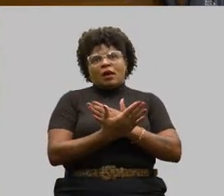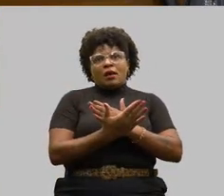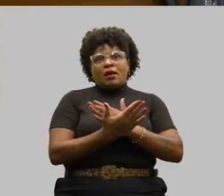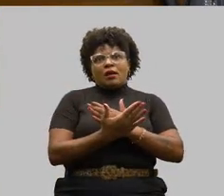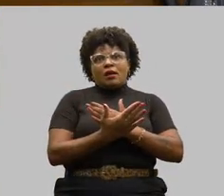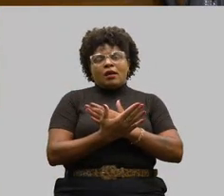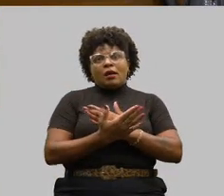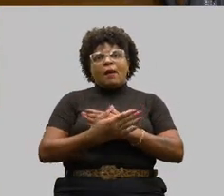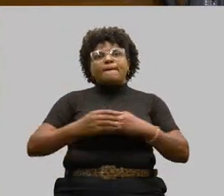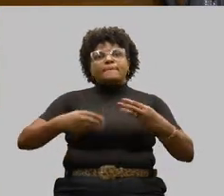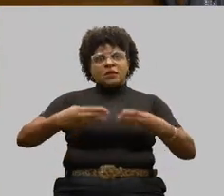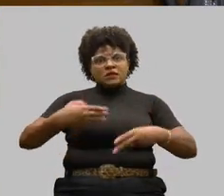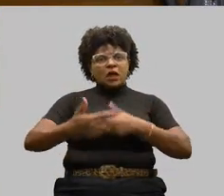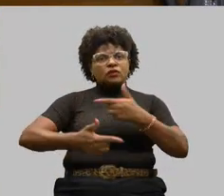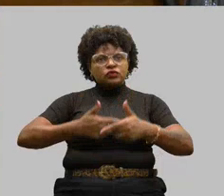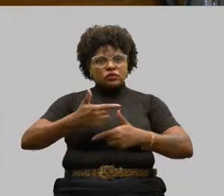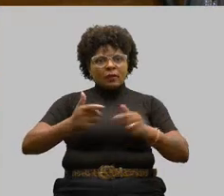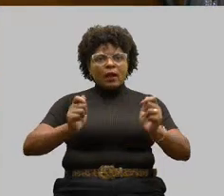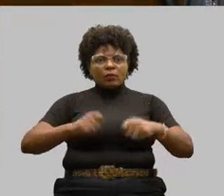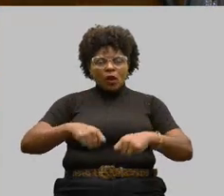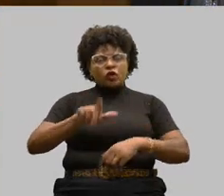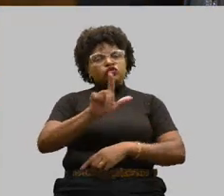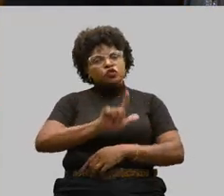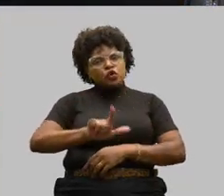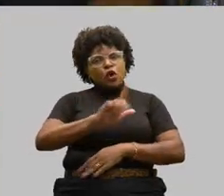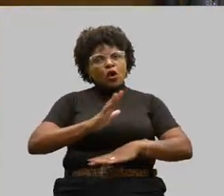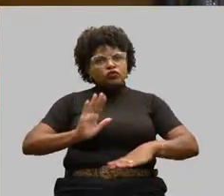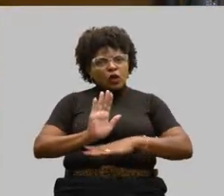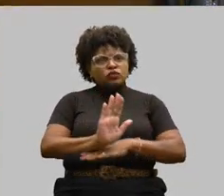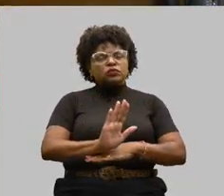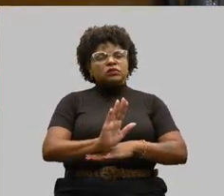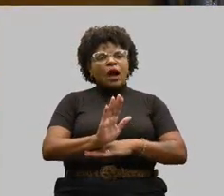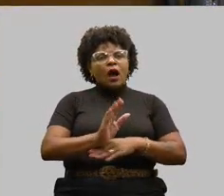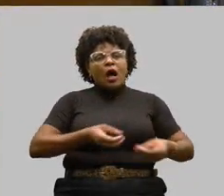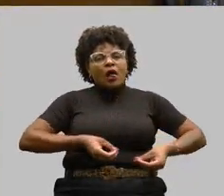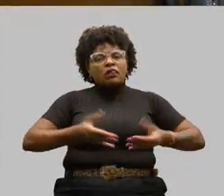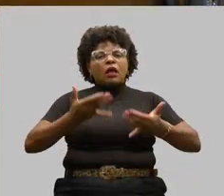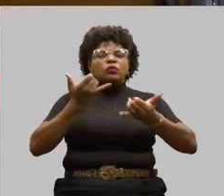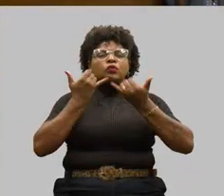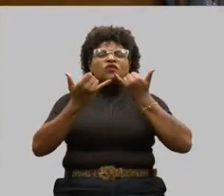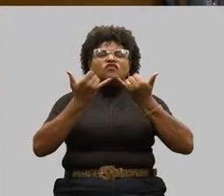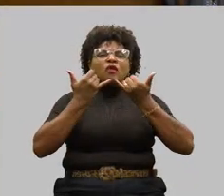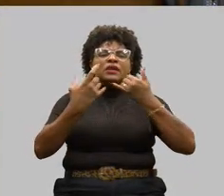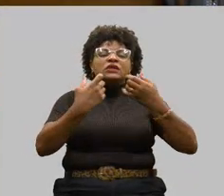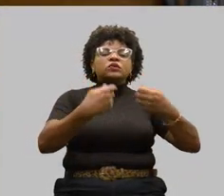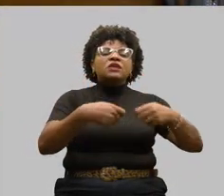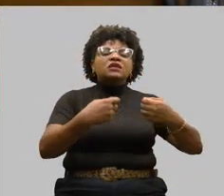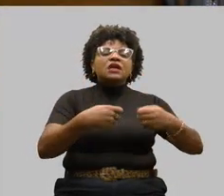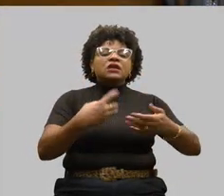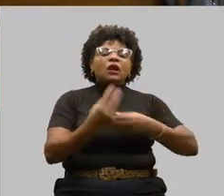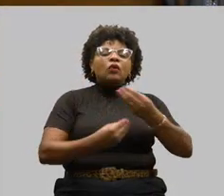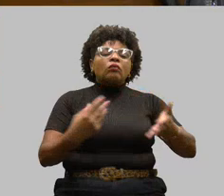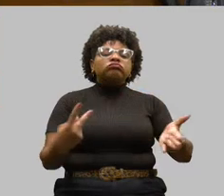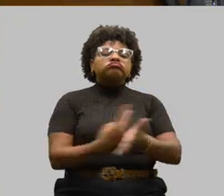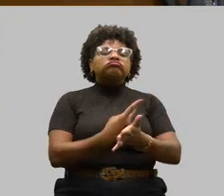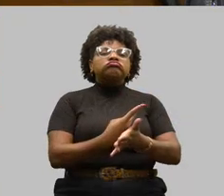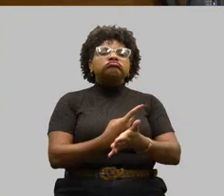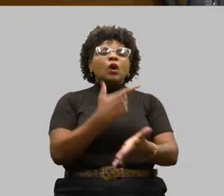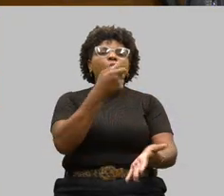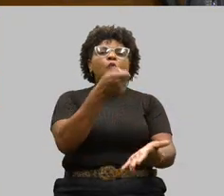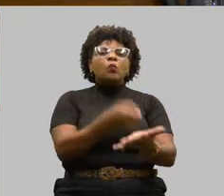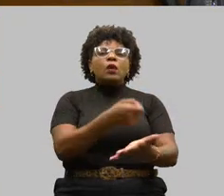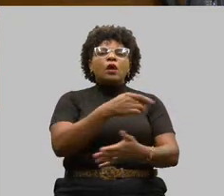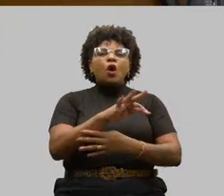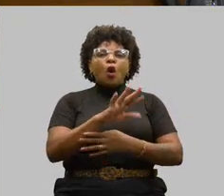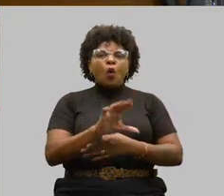podemos ajudar obviamente dando as informações necessárias sobre o cumprimento das cotas e os órgãos de controle também